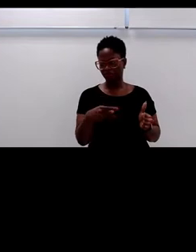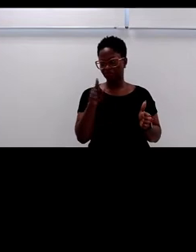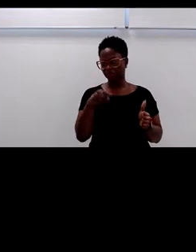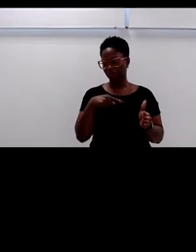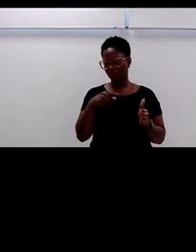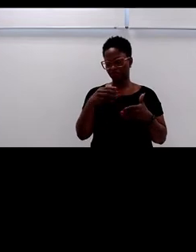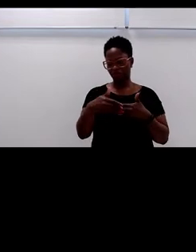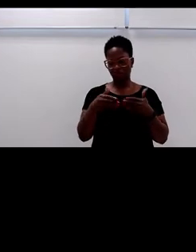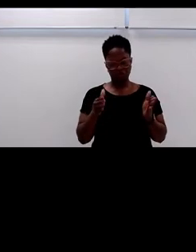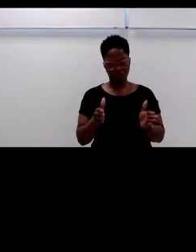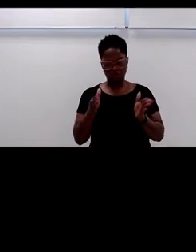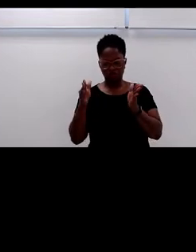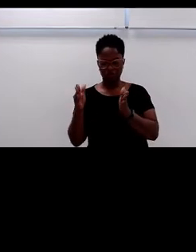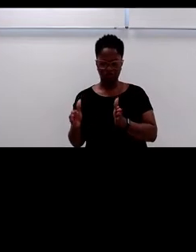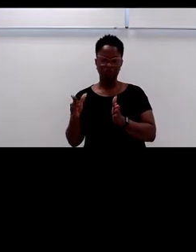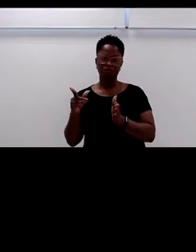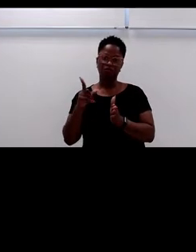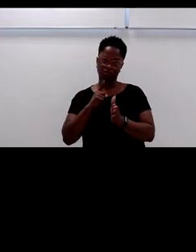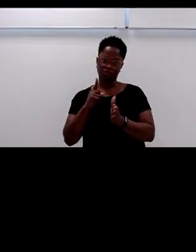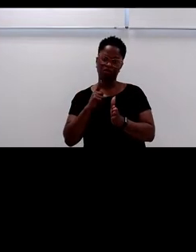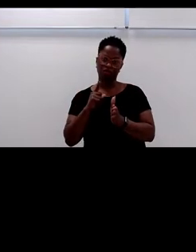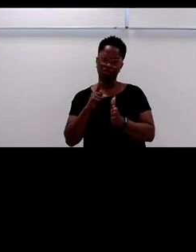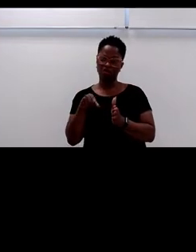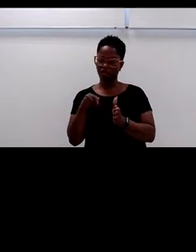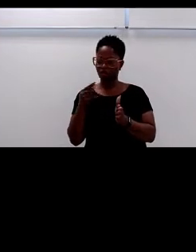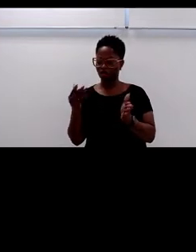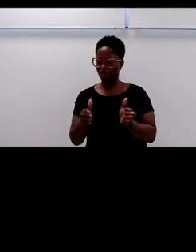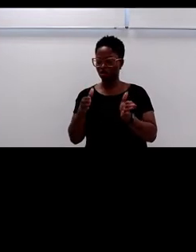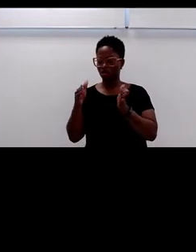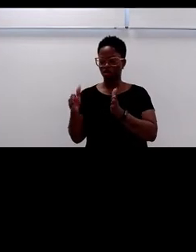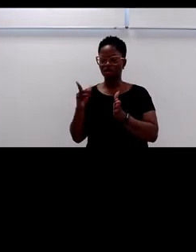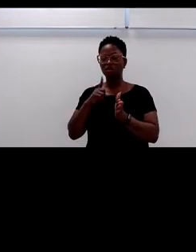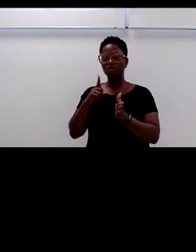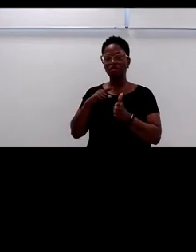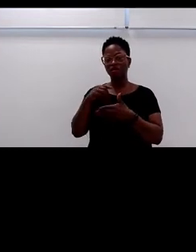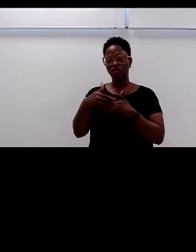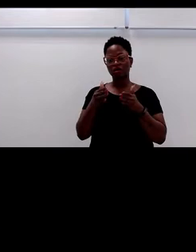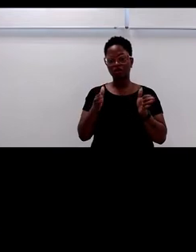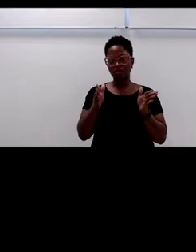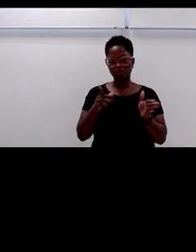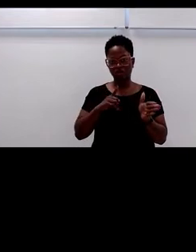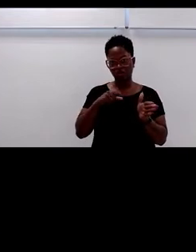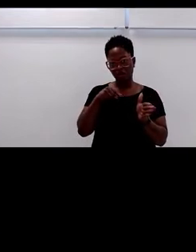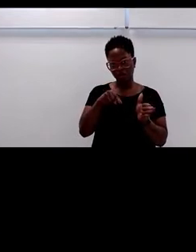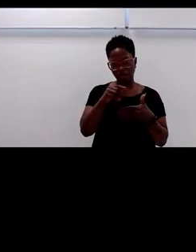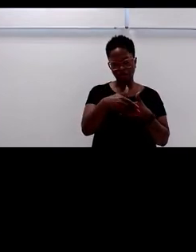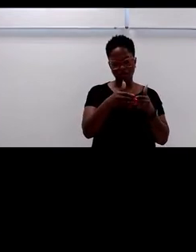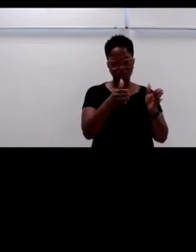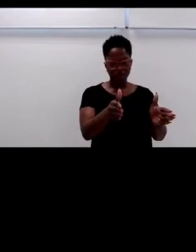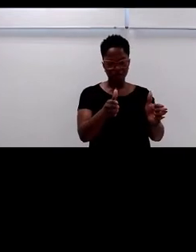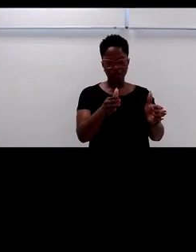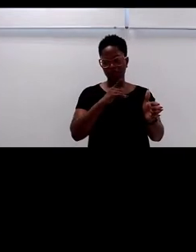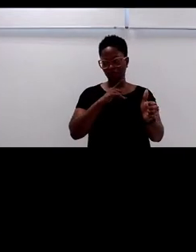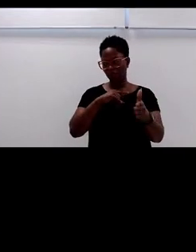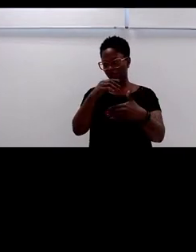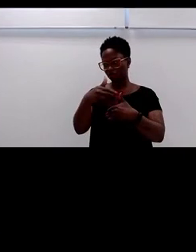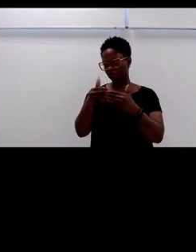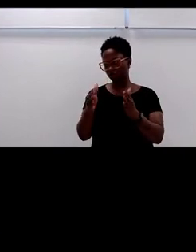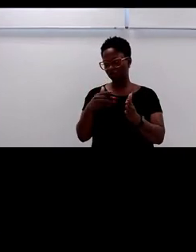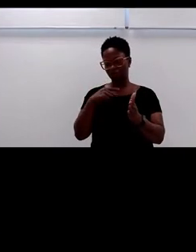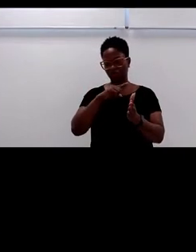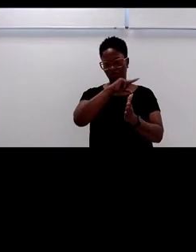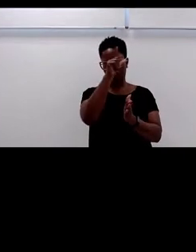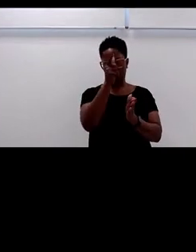definido aqui, aqui, ó. Repara aqui. Ele tem um bloco definido aqui, tem um bloco definido aqui, tem um bloco definido